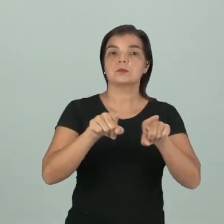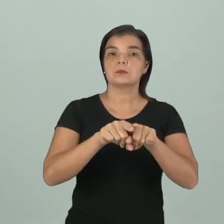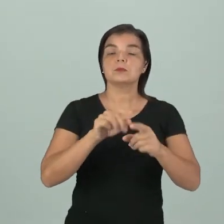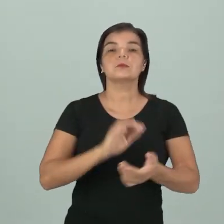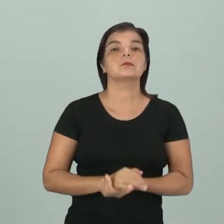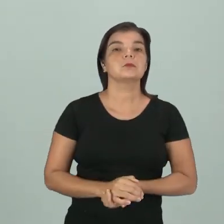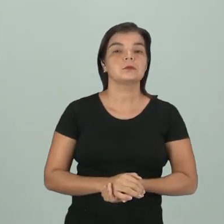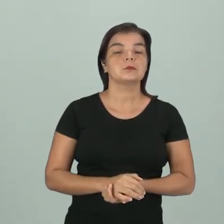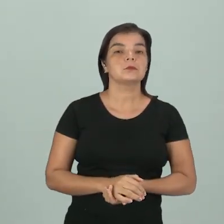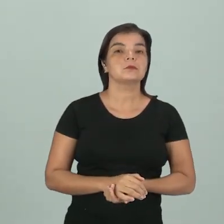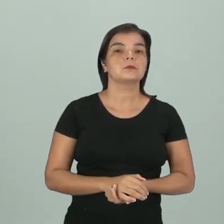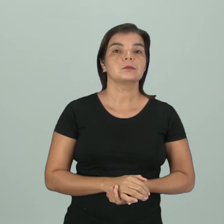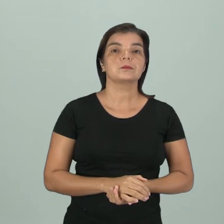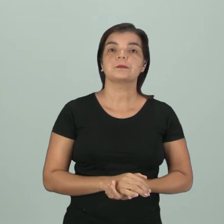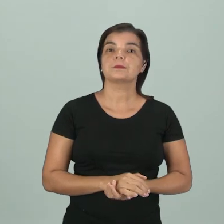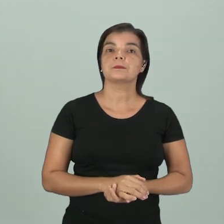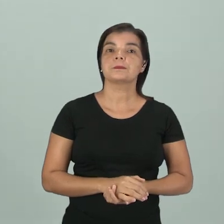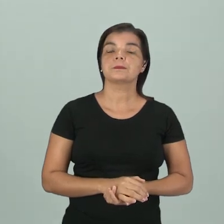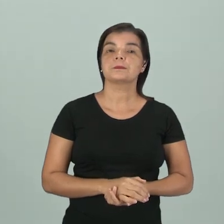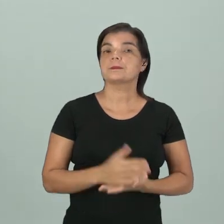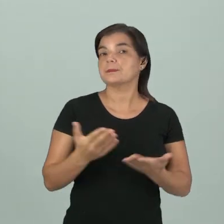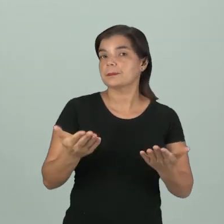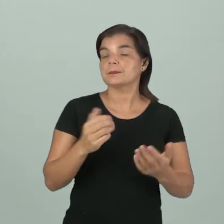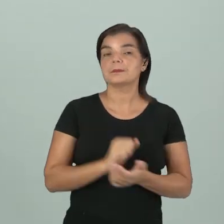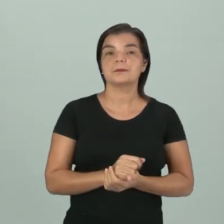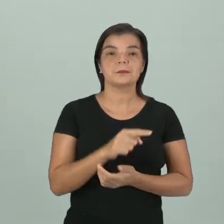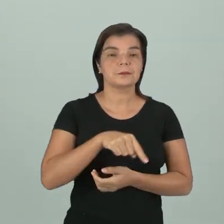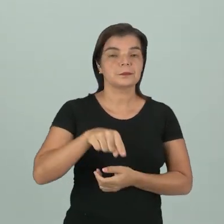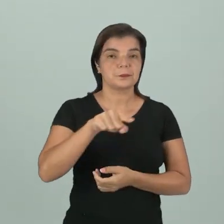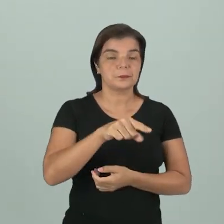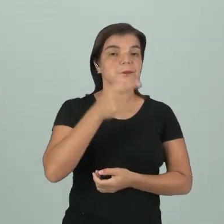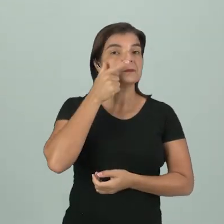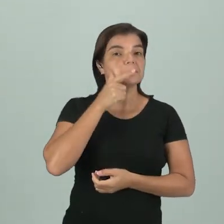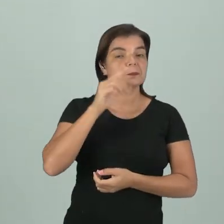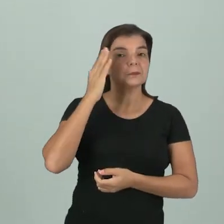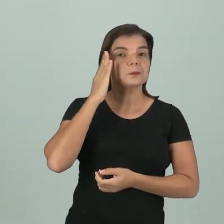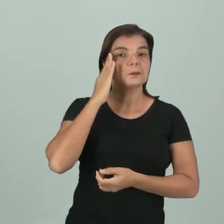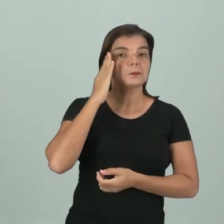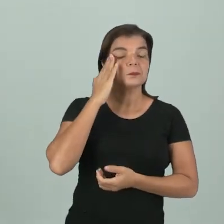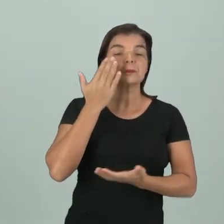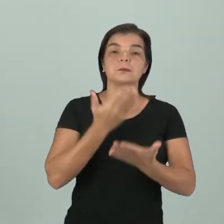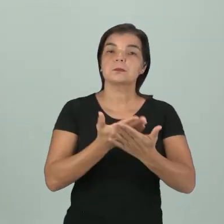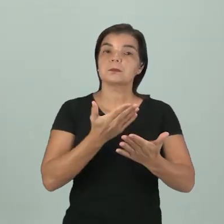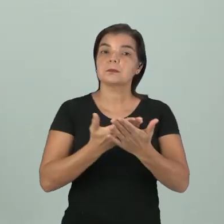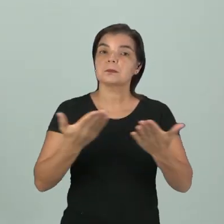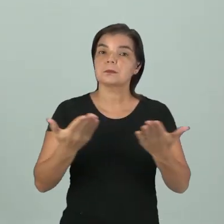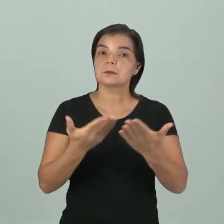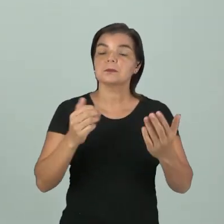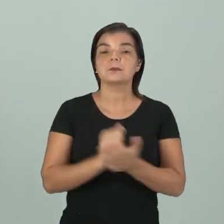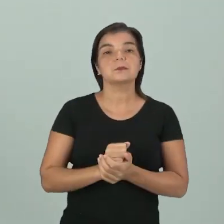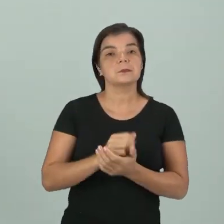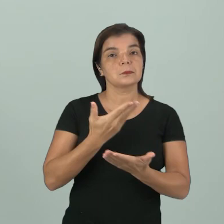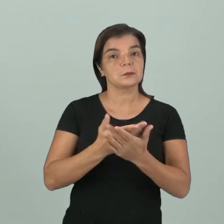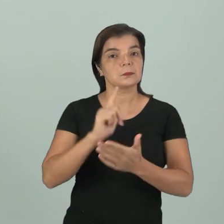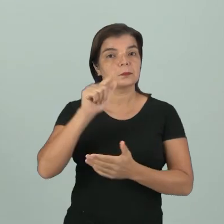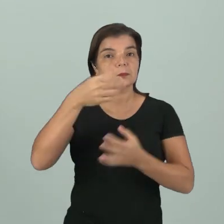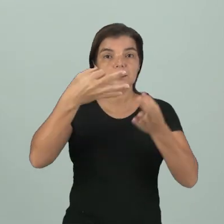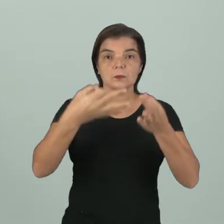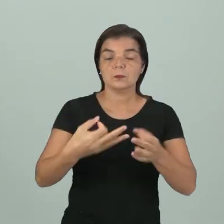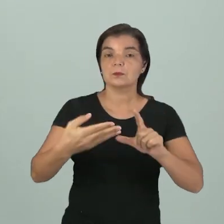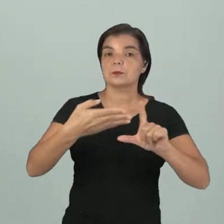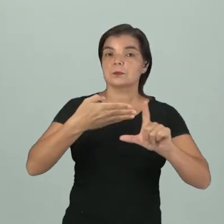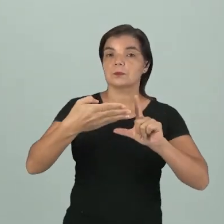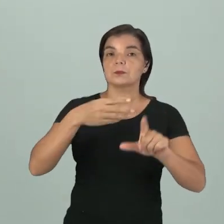passam a ser cada vez maiores, certo? Então é isso, eu espero que vocês tenham conseguido compreender a nossa aula. Para ter acesso a essa aula na